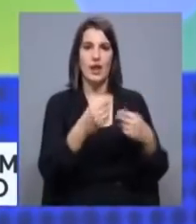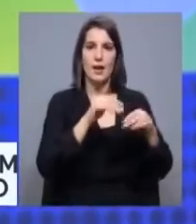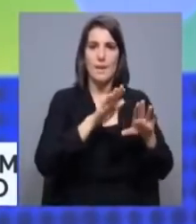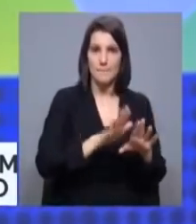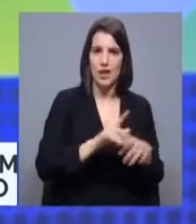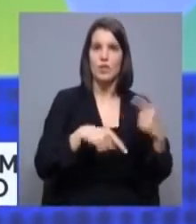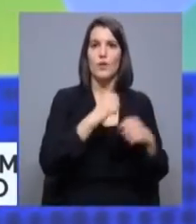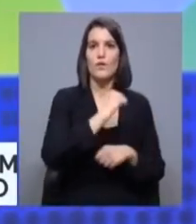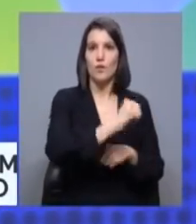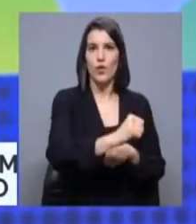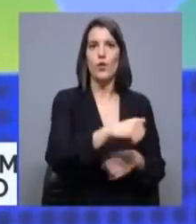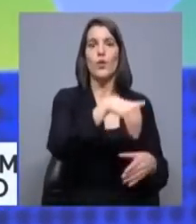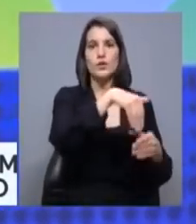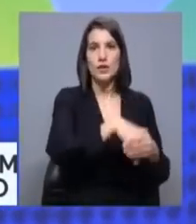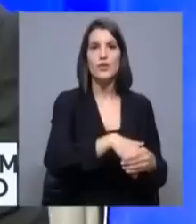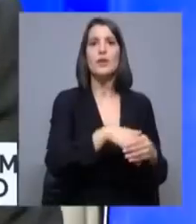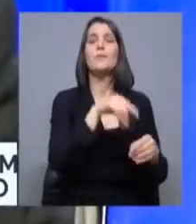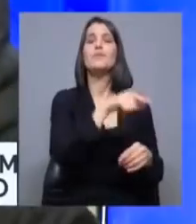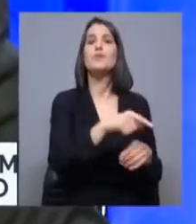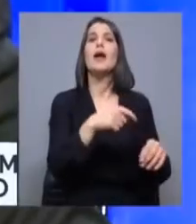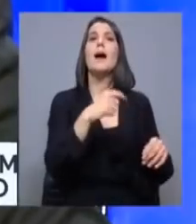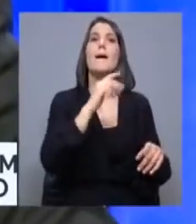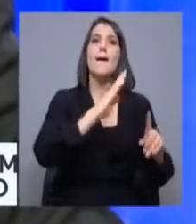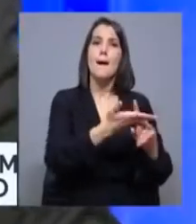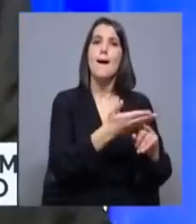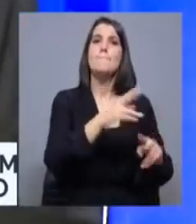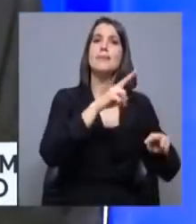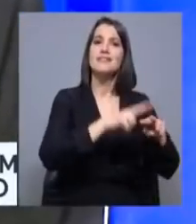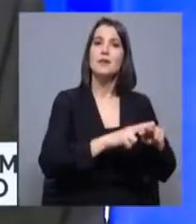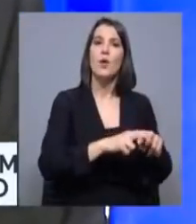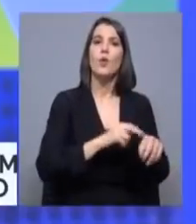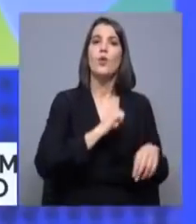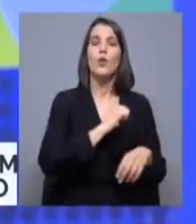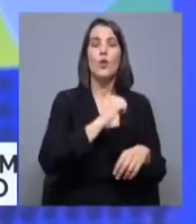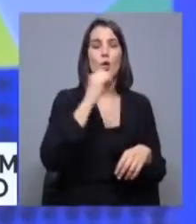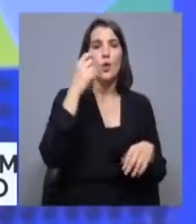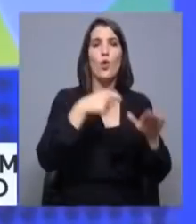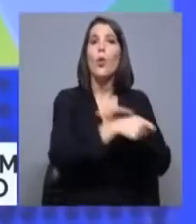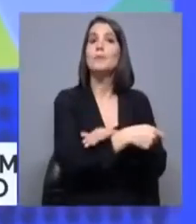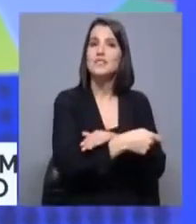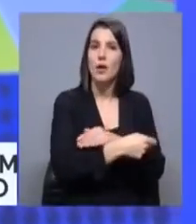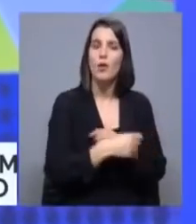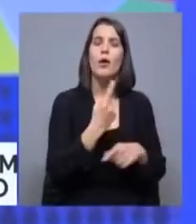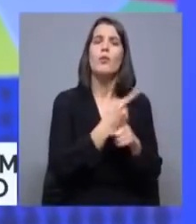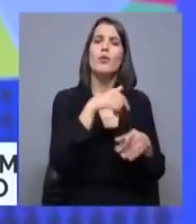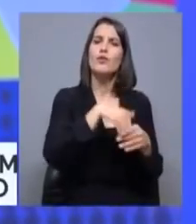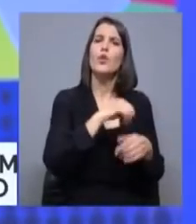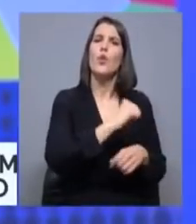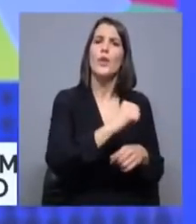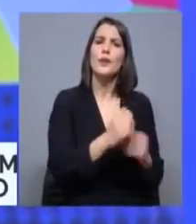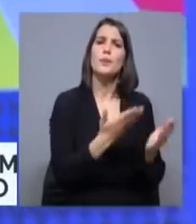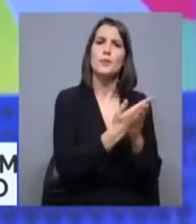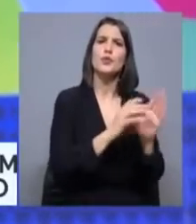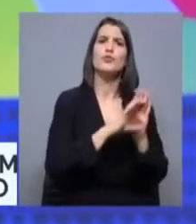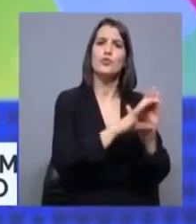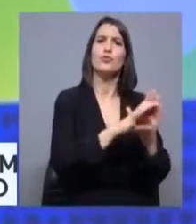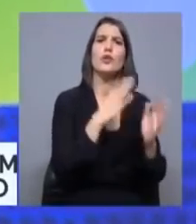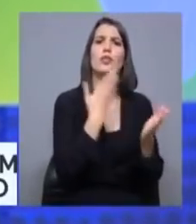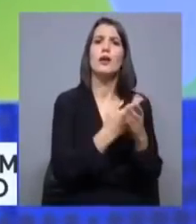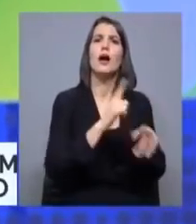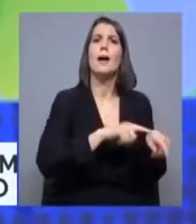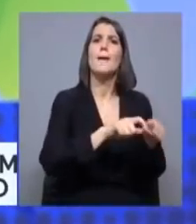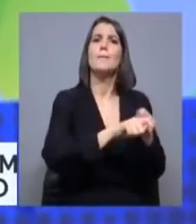só que depois volta contra o aumento das penas no caso de corrupção aliás alguma coisa que eu estou quando explicar aqui hoje porque é que o teu contraproposta do chega